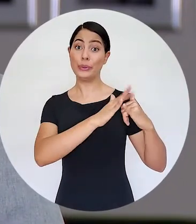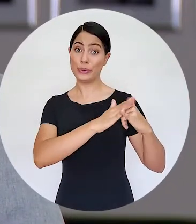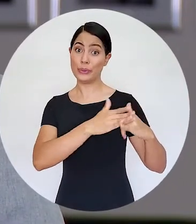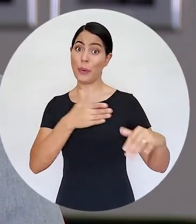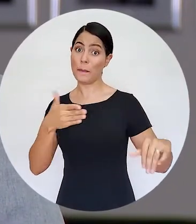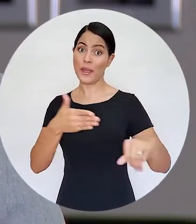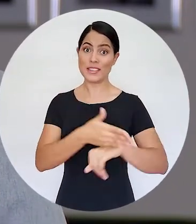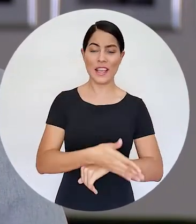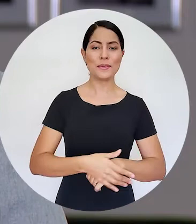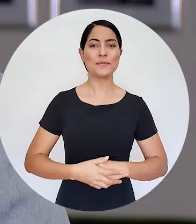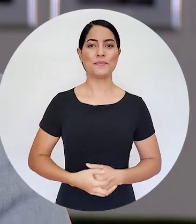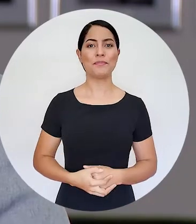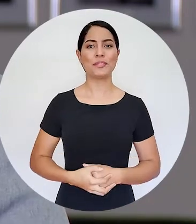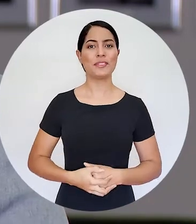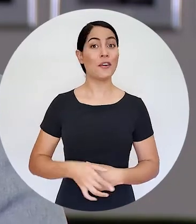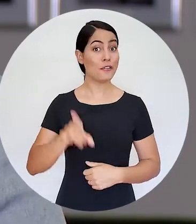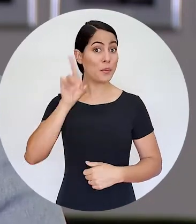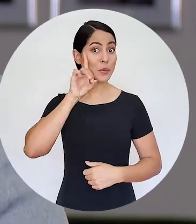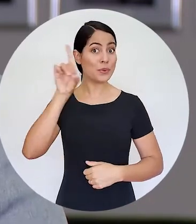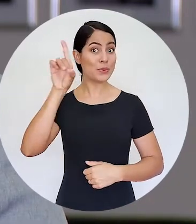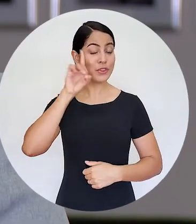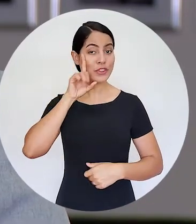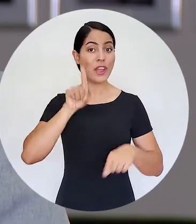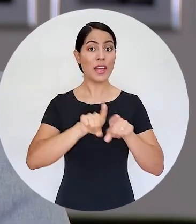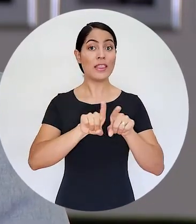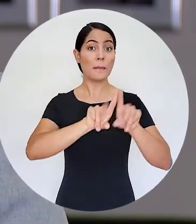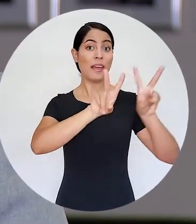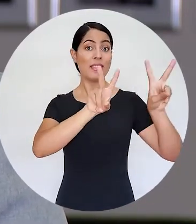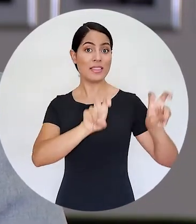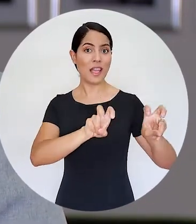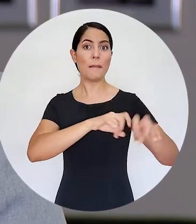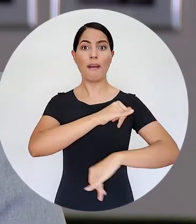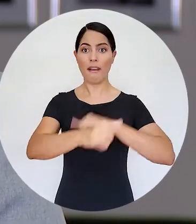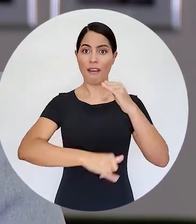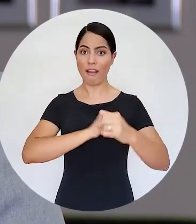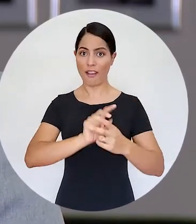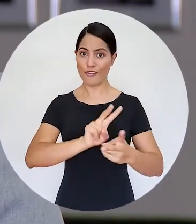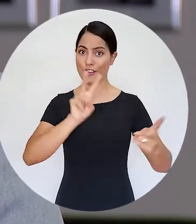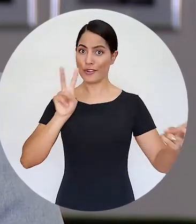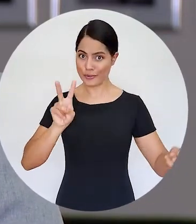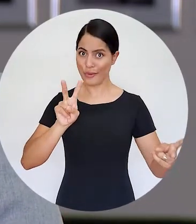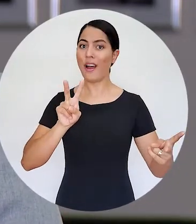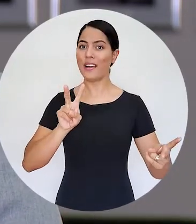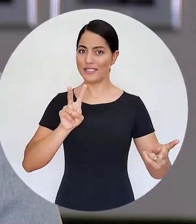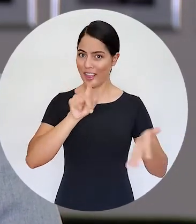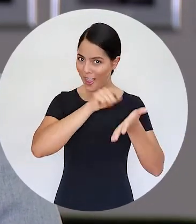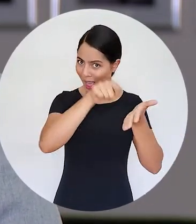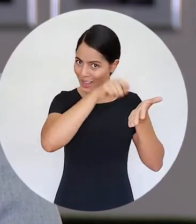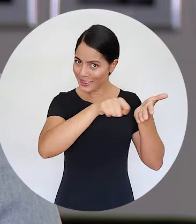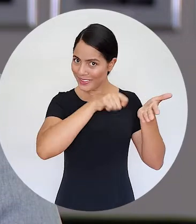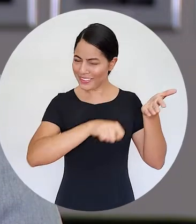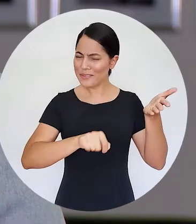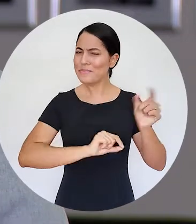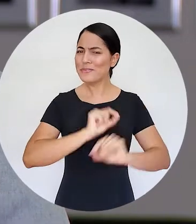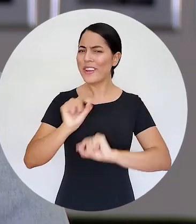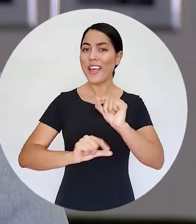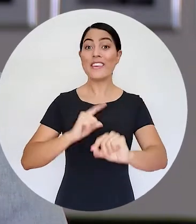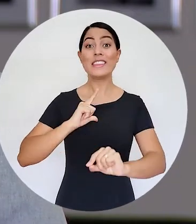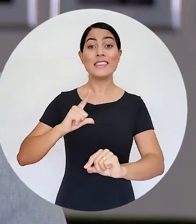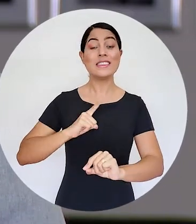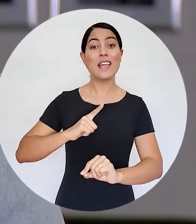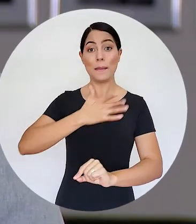OAB nacional no YouTube para que você não fique de Fora anote aí na sua agenda o dia e o tema de cada transmissão